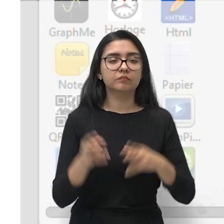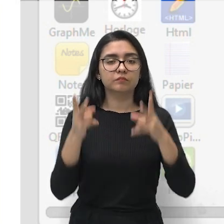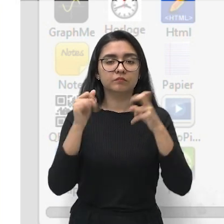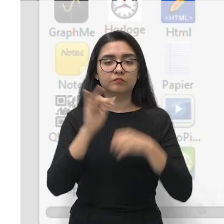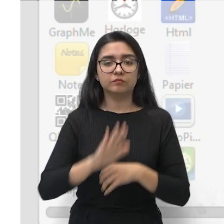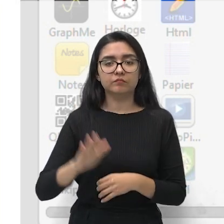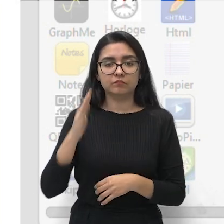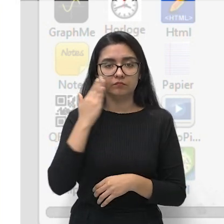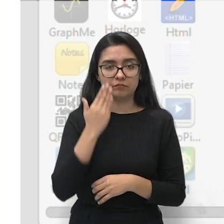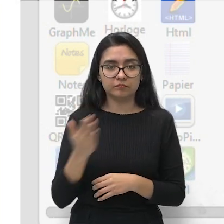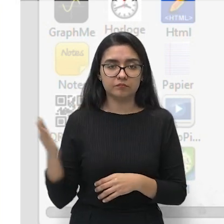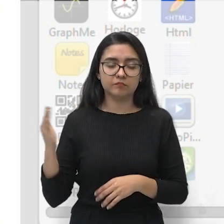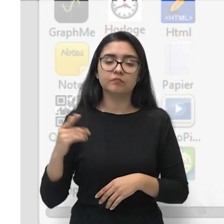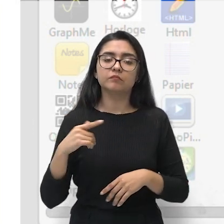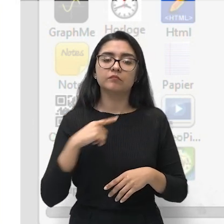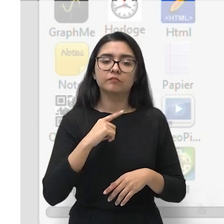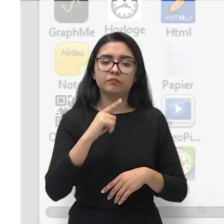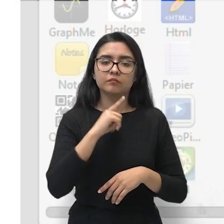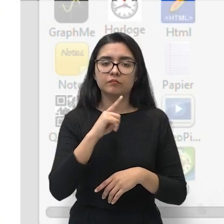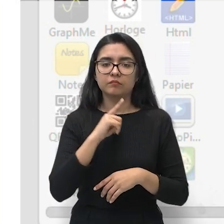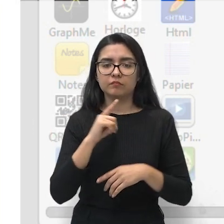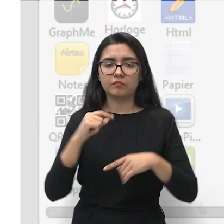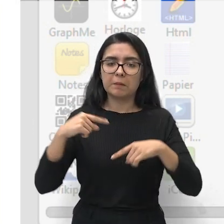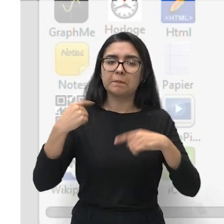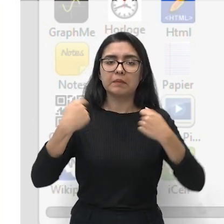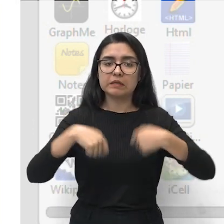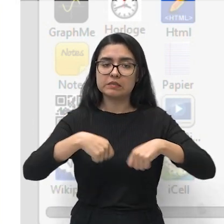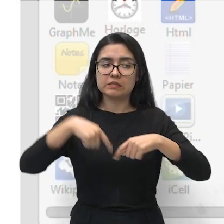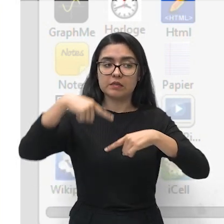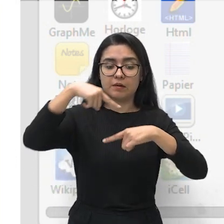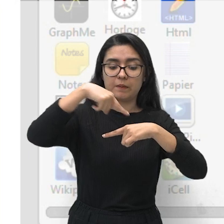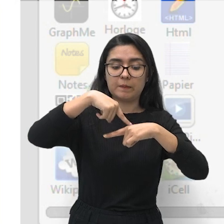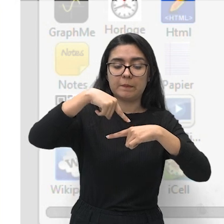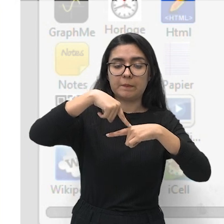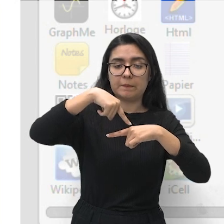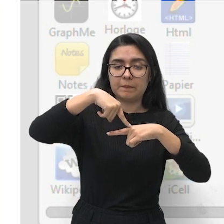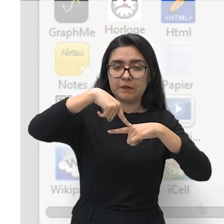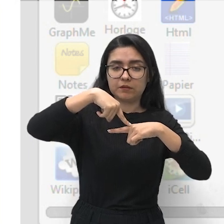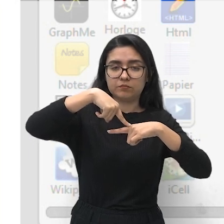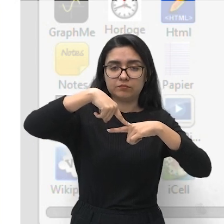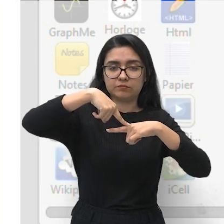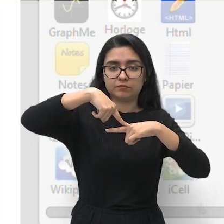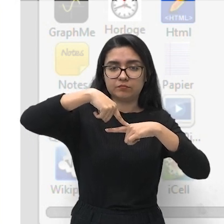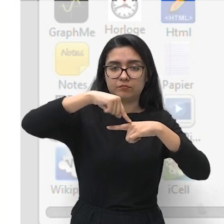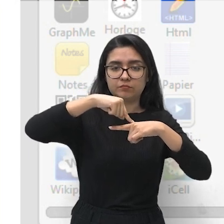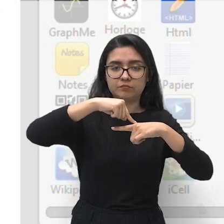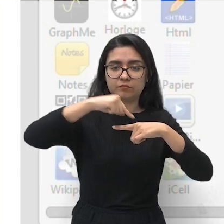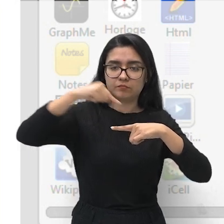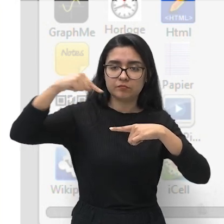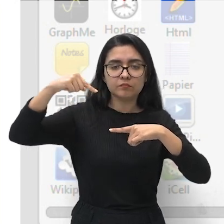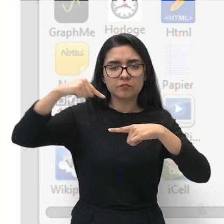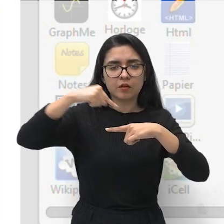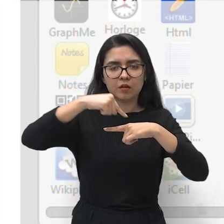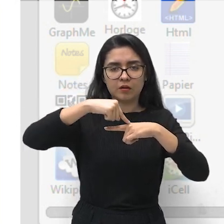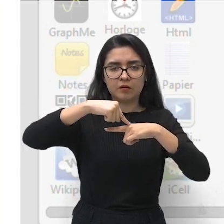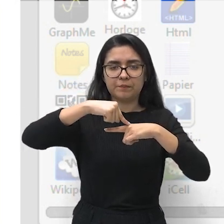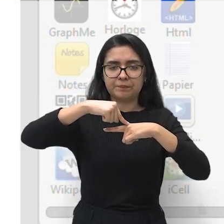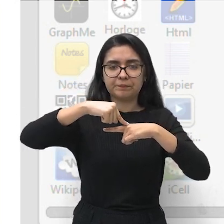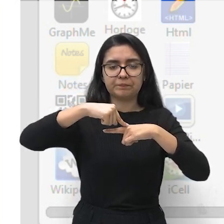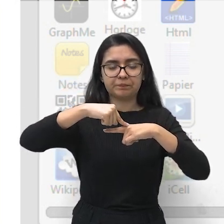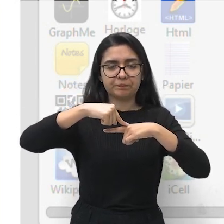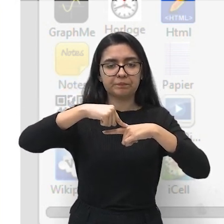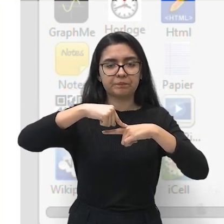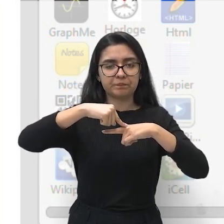ponta seca, né, do compasso, tem que estar bem na extremidade aqui, ó. Isso aqui é importante, né, a posição dele aqui. Certo?